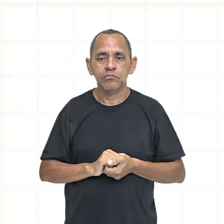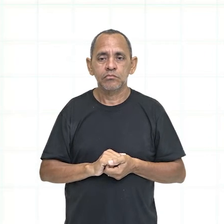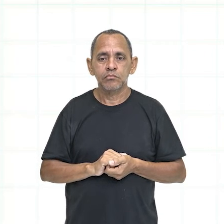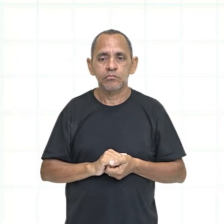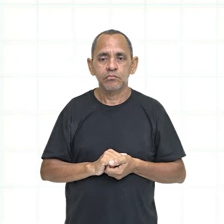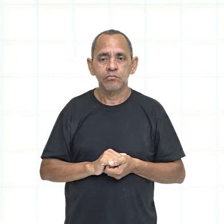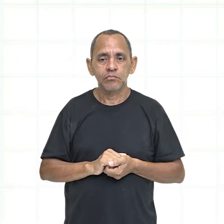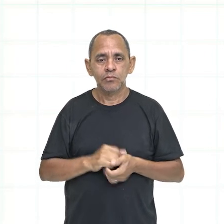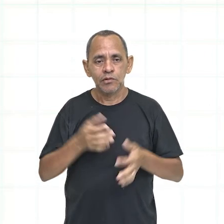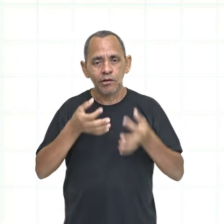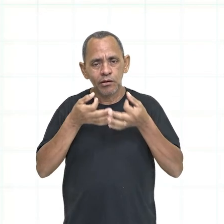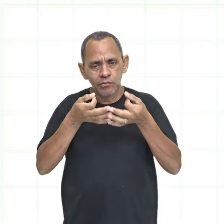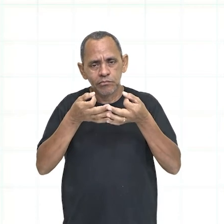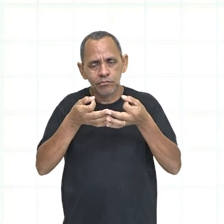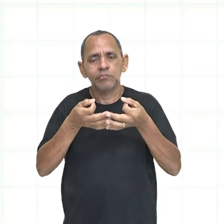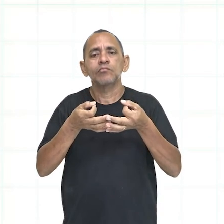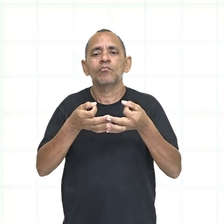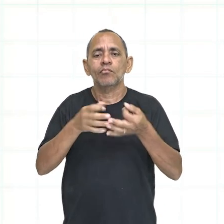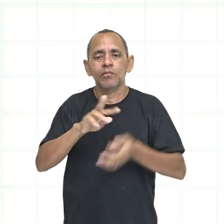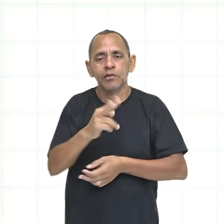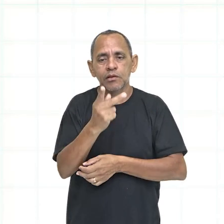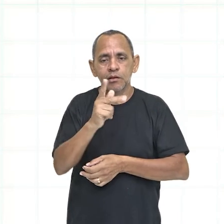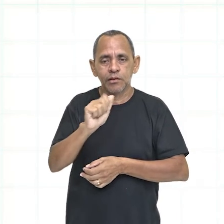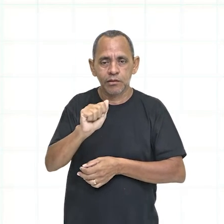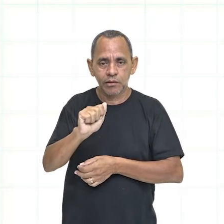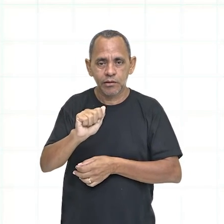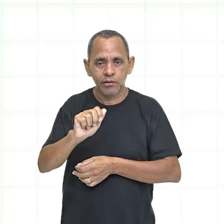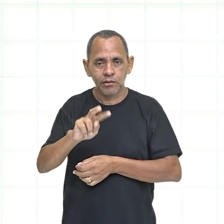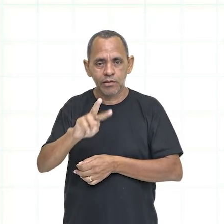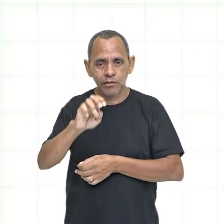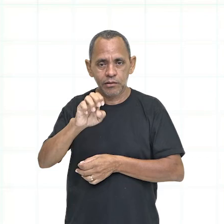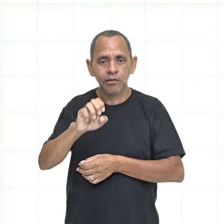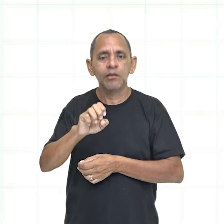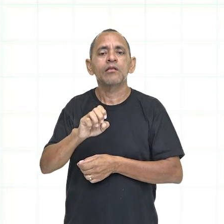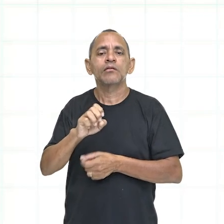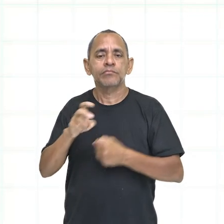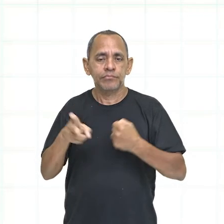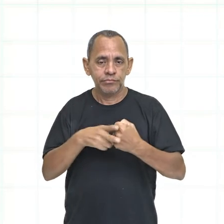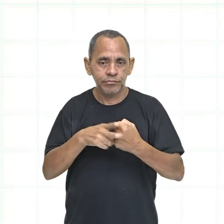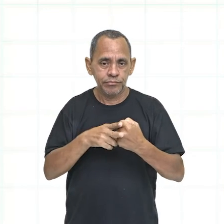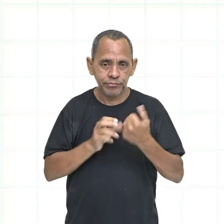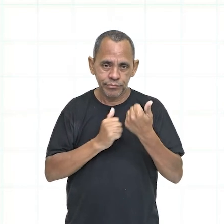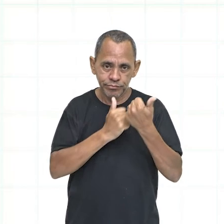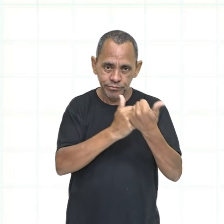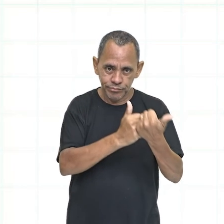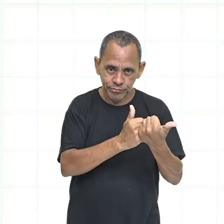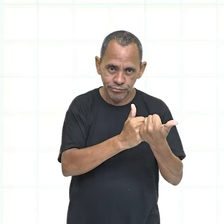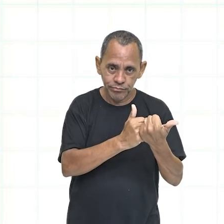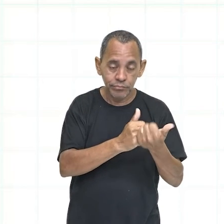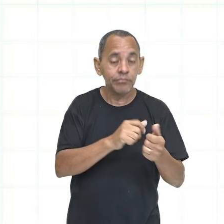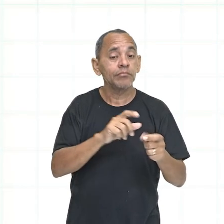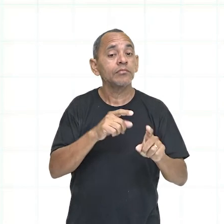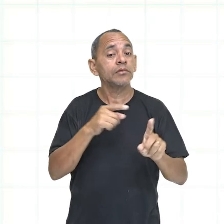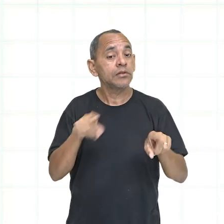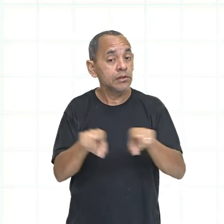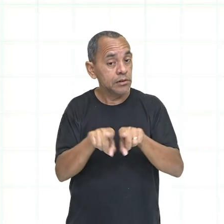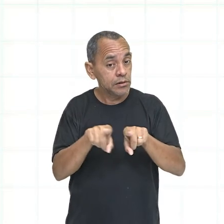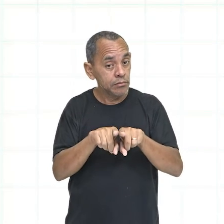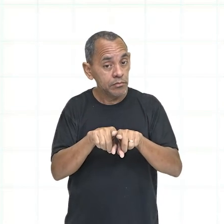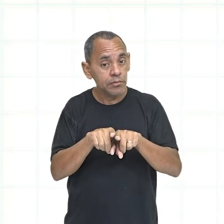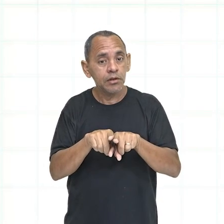have, ele é um verbo auxiliar, mas também, não é um verbo modal, mas também ele é um verbo que eu